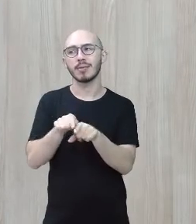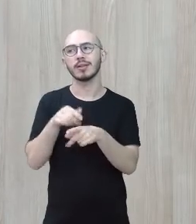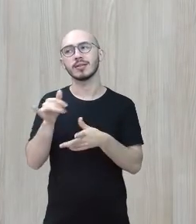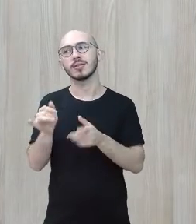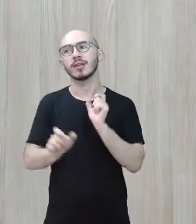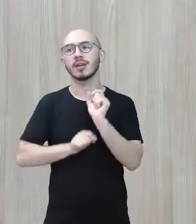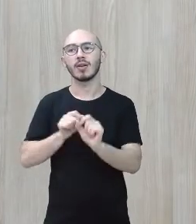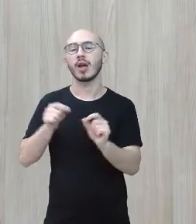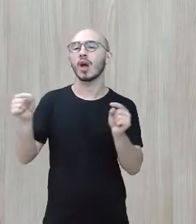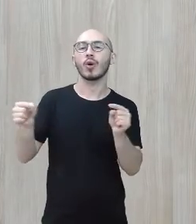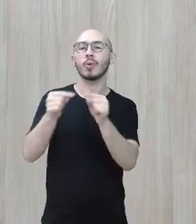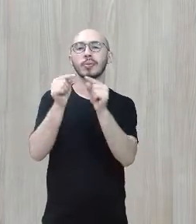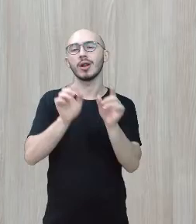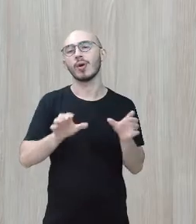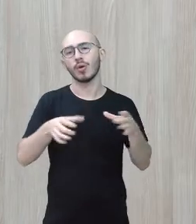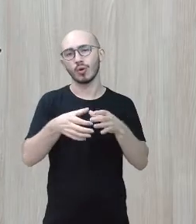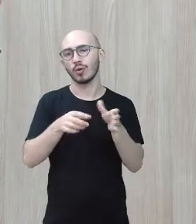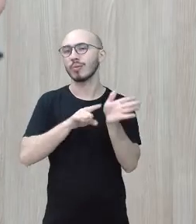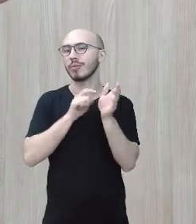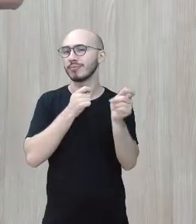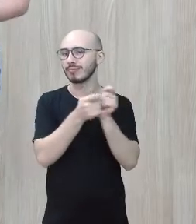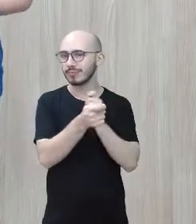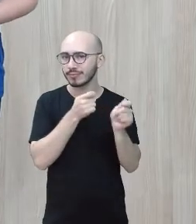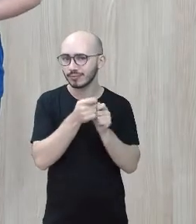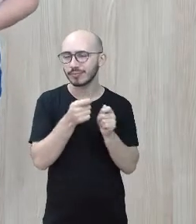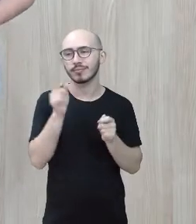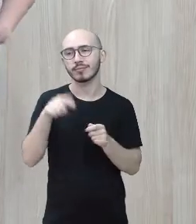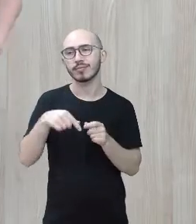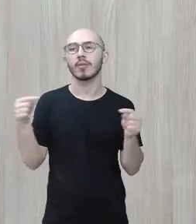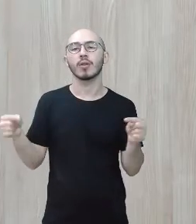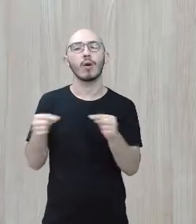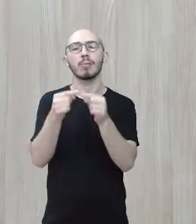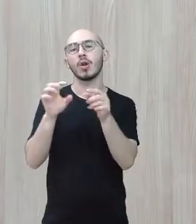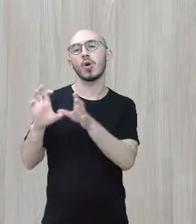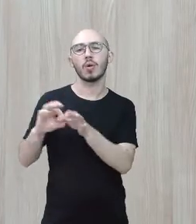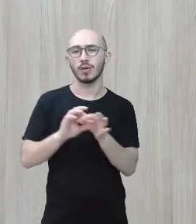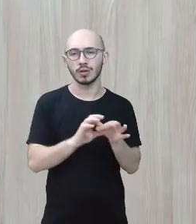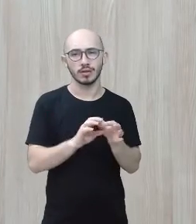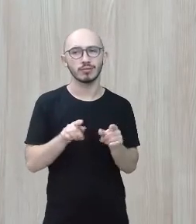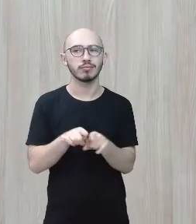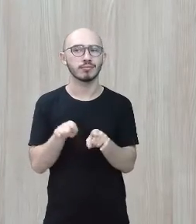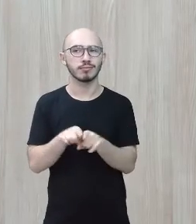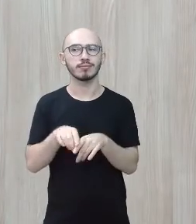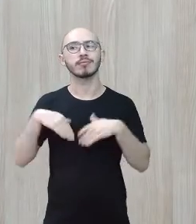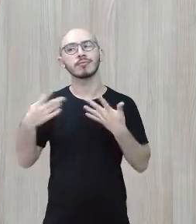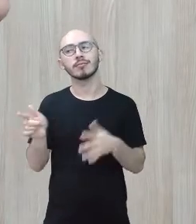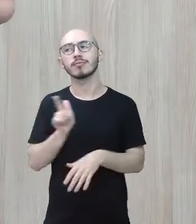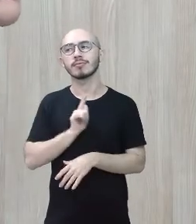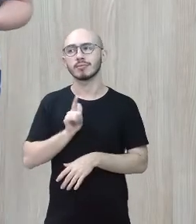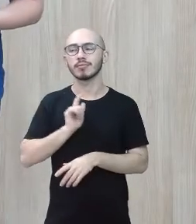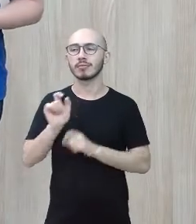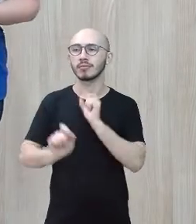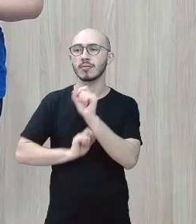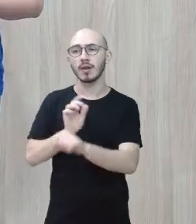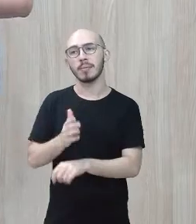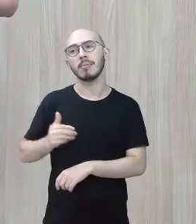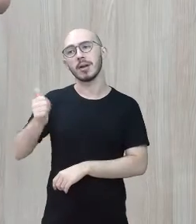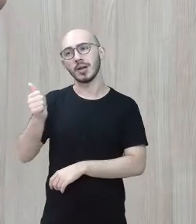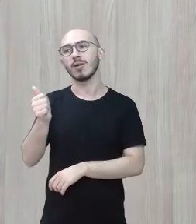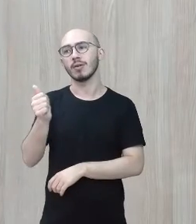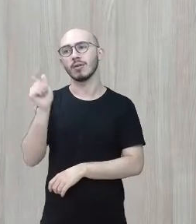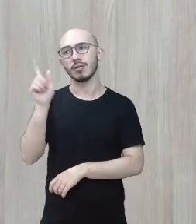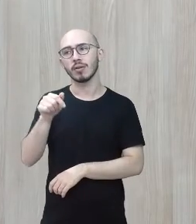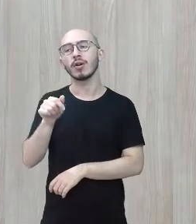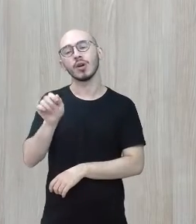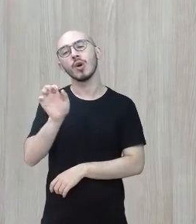não daquele grupo que foi entrevistado de acordo com aquela situação. E aí a gente vê a vantagem de utilizar a frequência